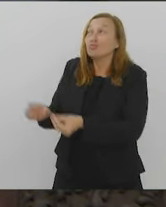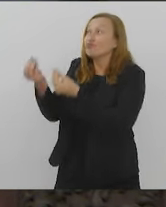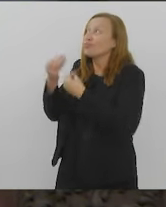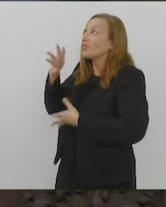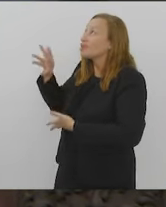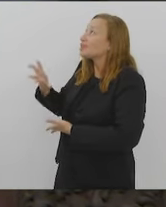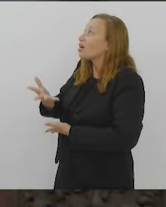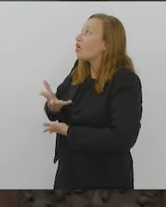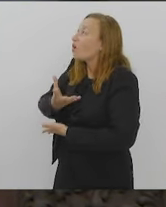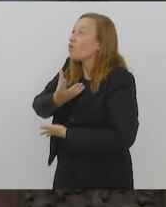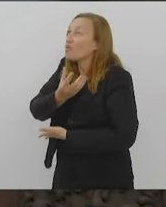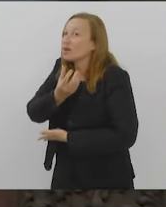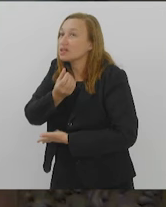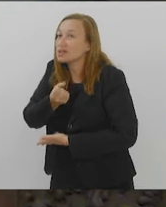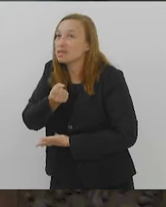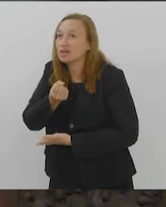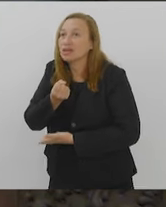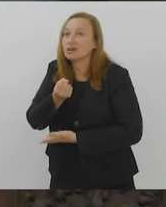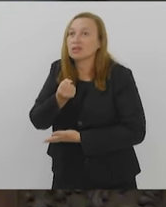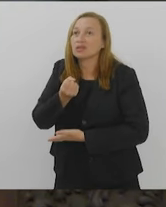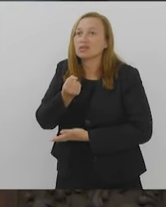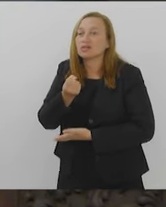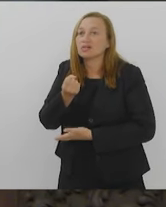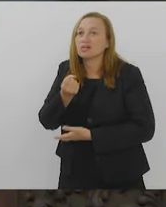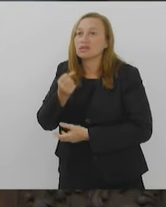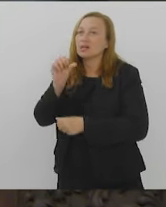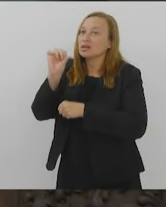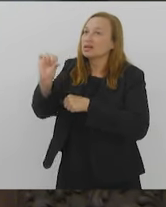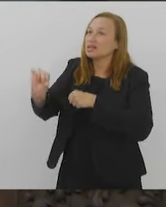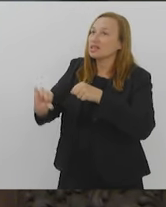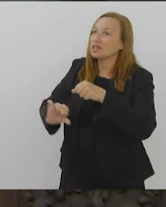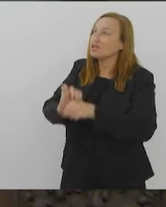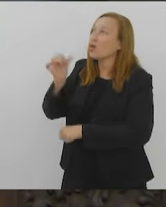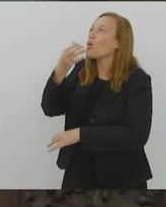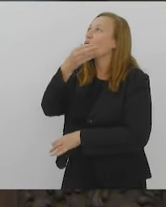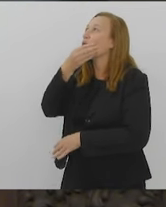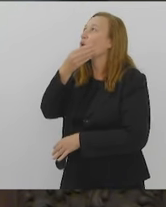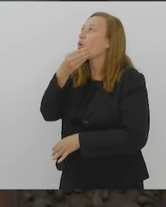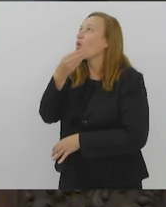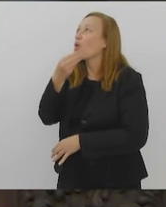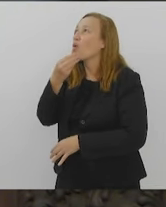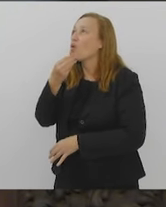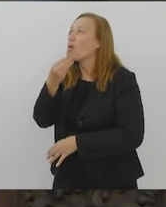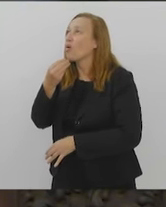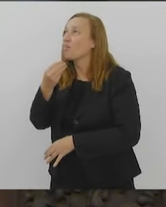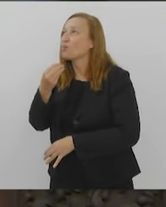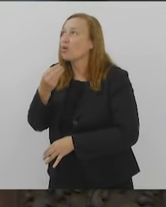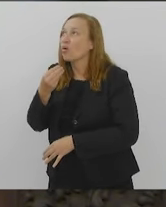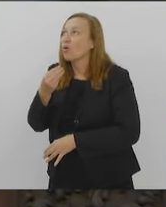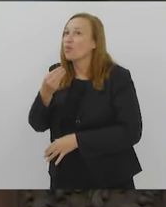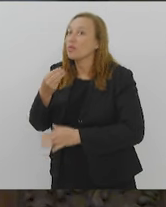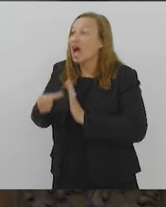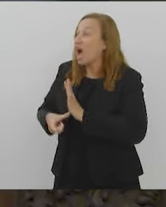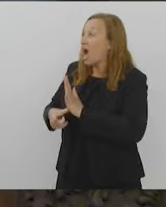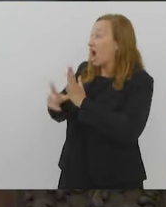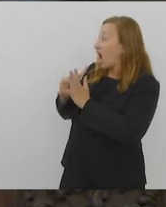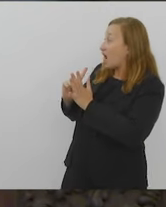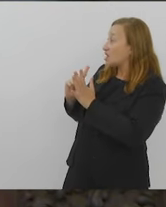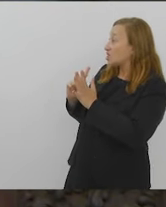salvação e transforma o homem velho.